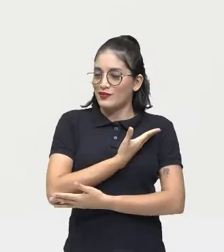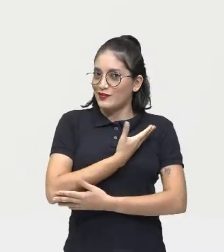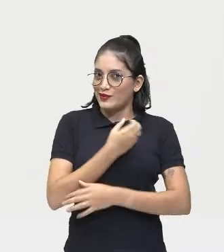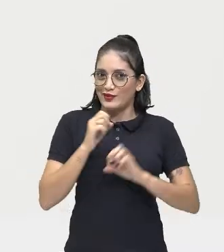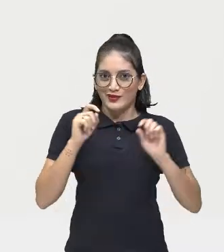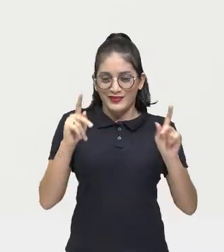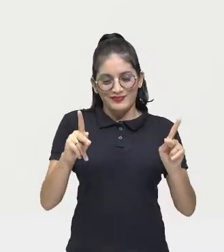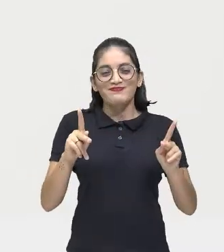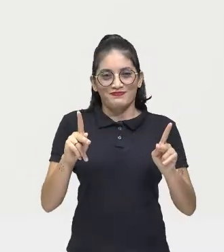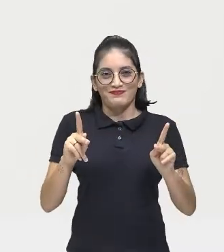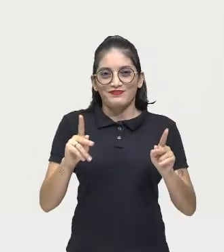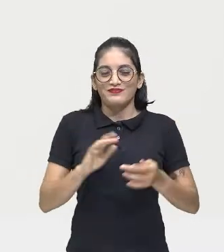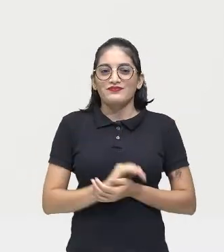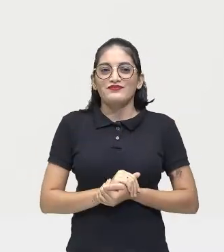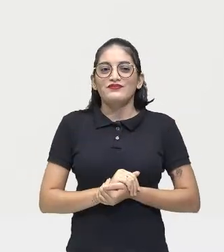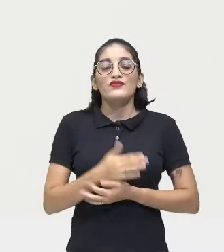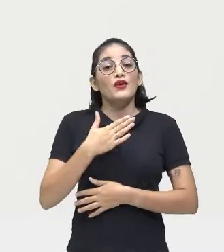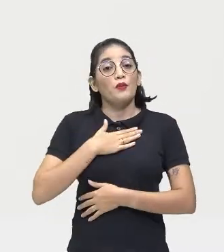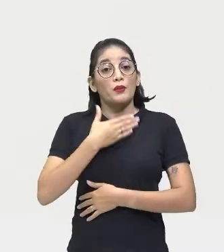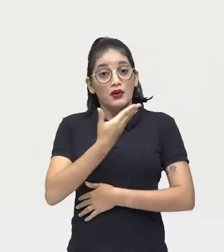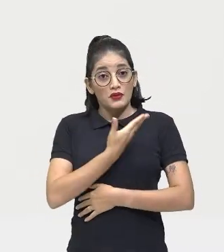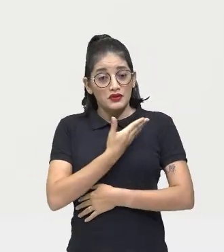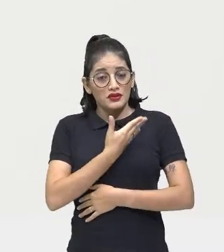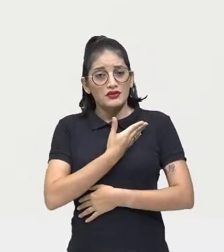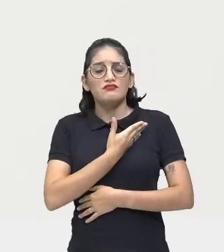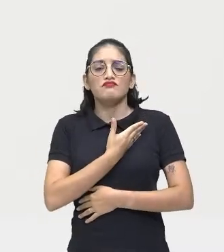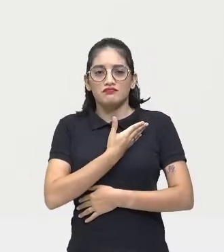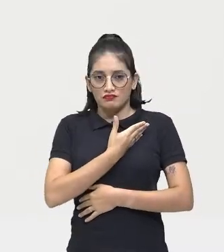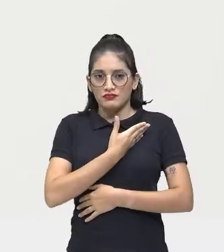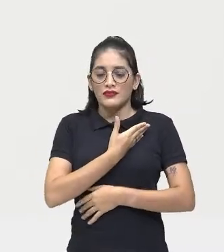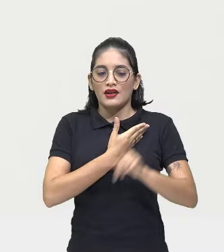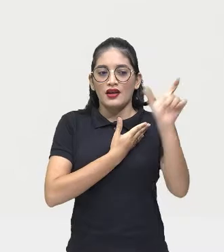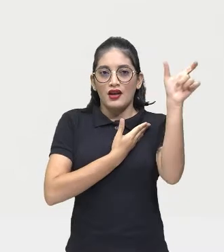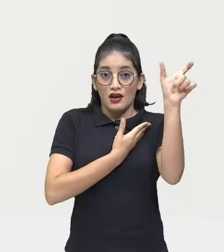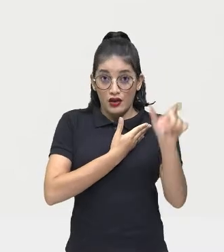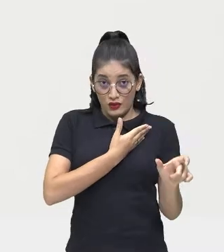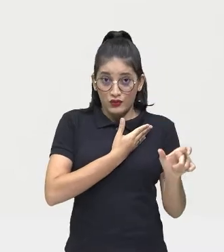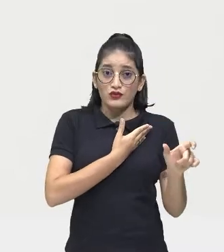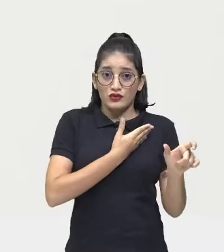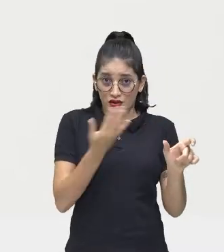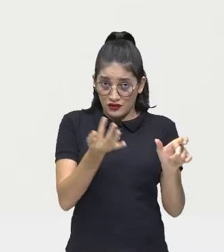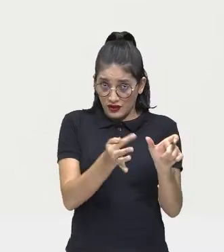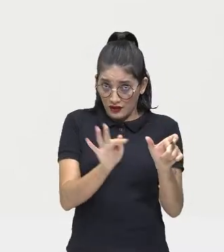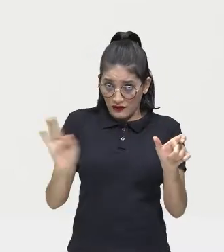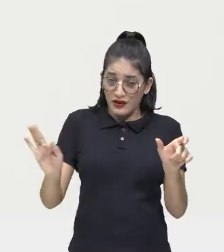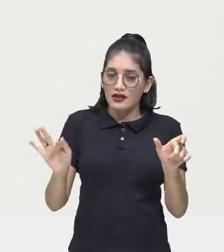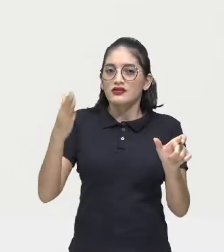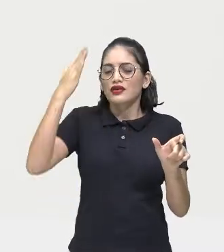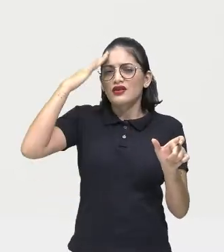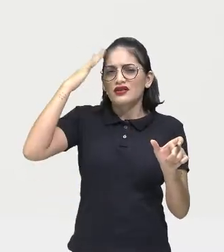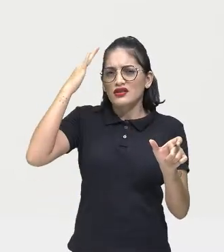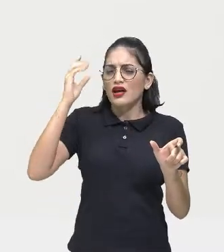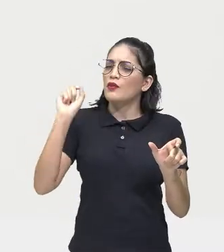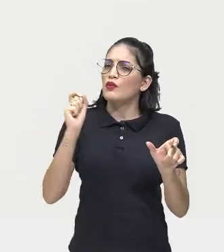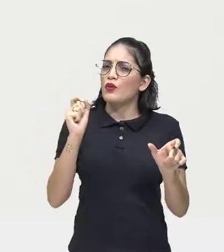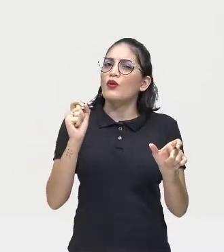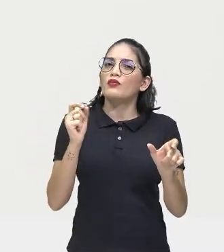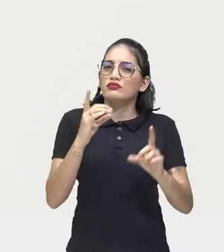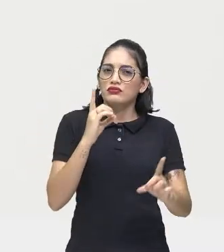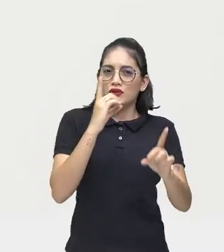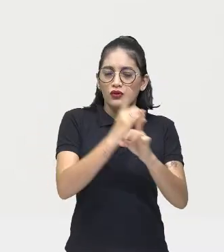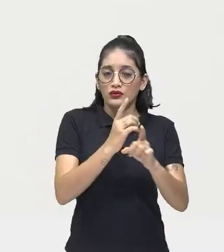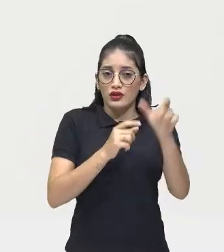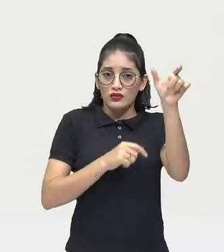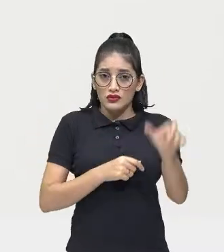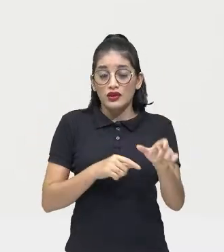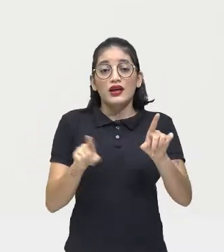certo? Então, meus amigos é o sujeito da nossa oração. Então, a gente já sabe como identificar esse sujeito e